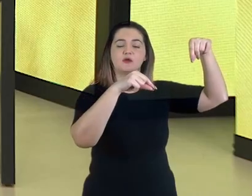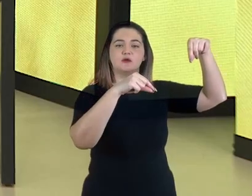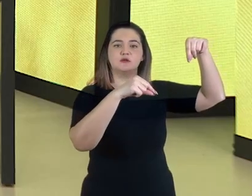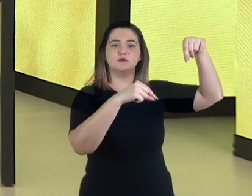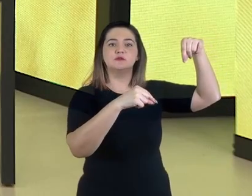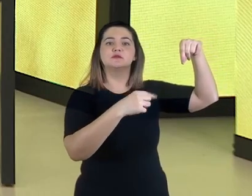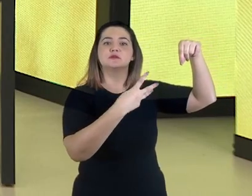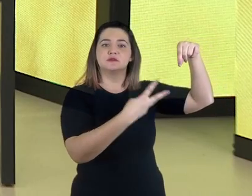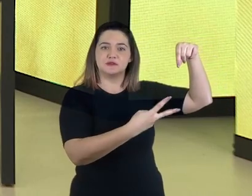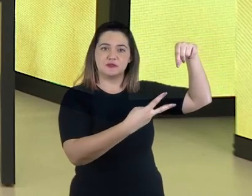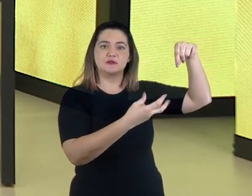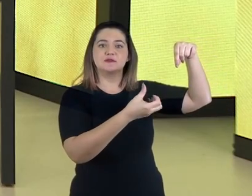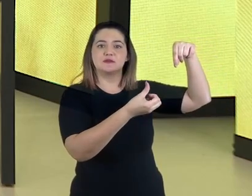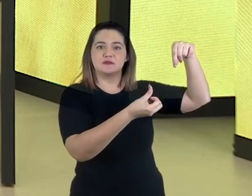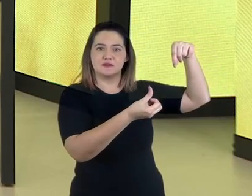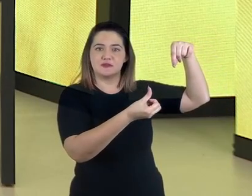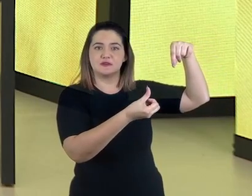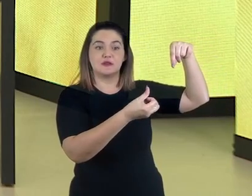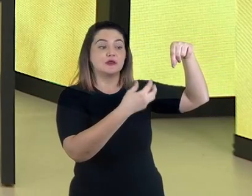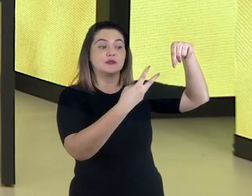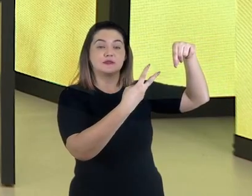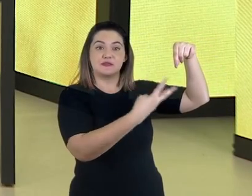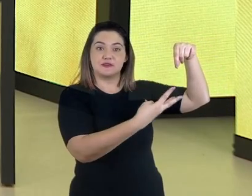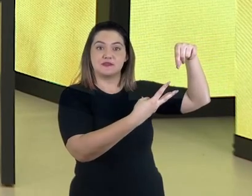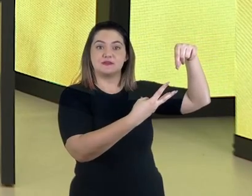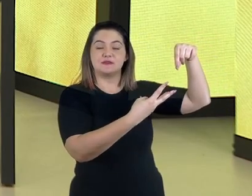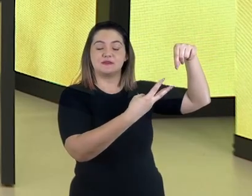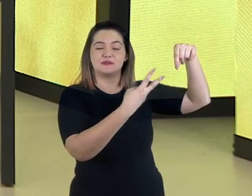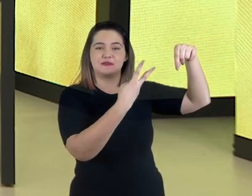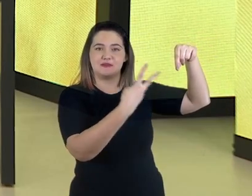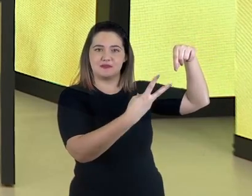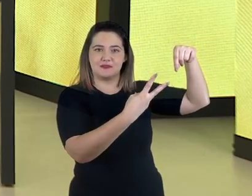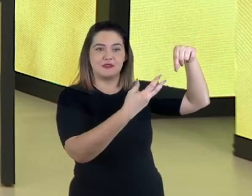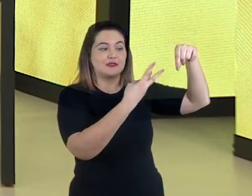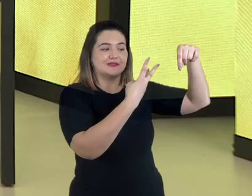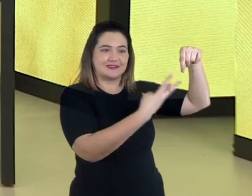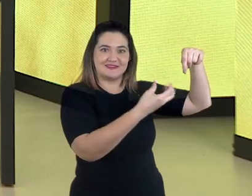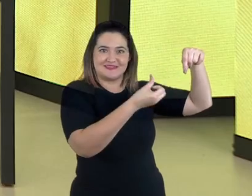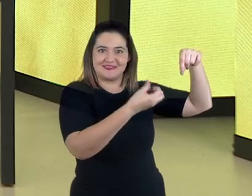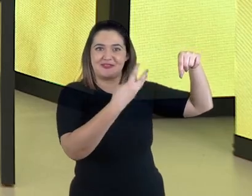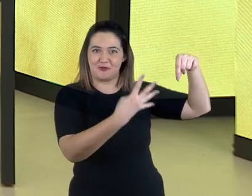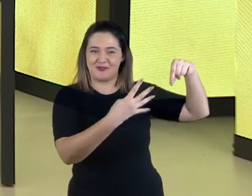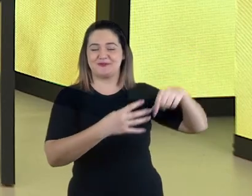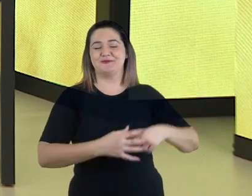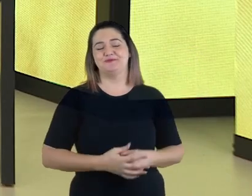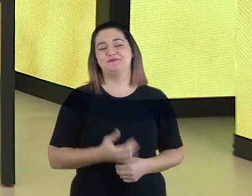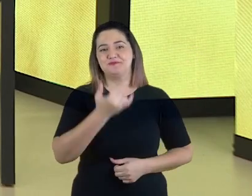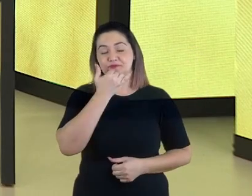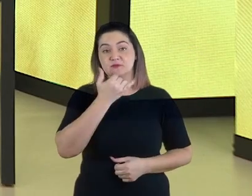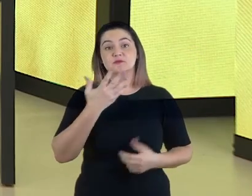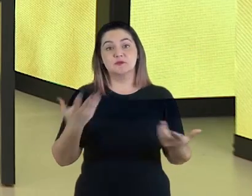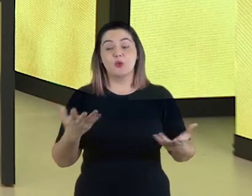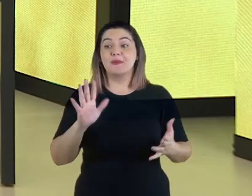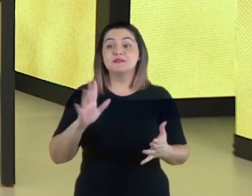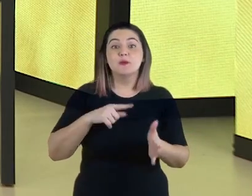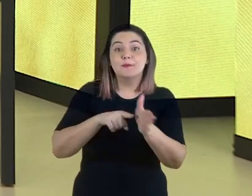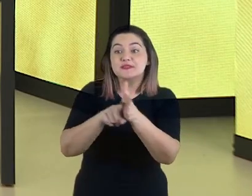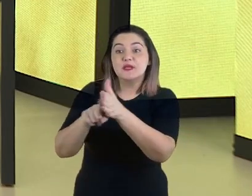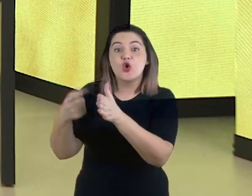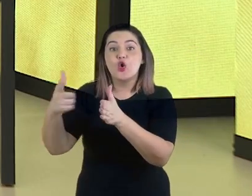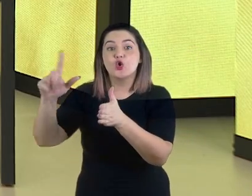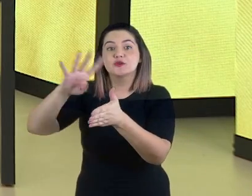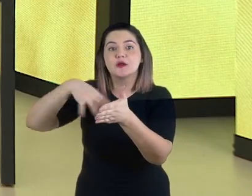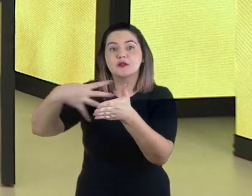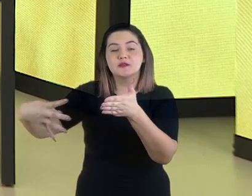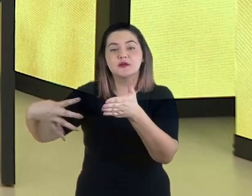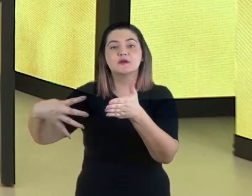que desconhecia qualquer cultura, qualquer povo dos tempos antigos que tivesse um calendário de 360 dias. E